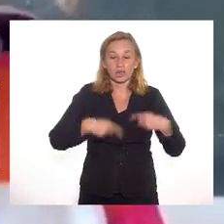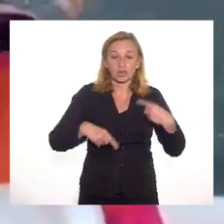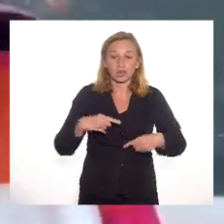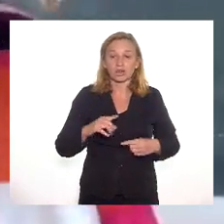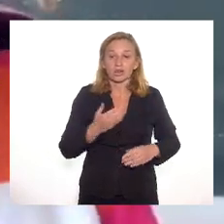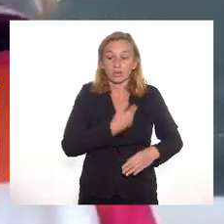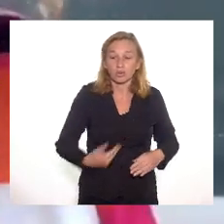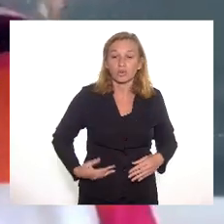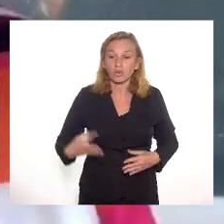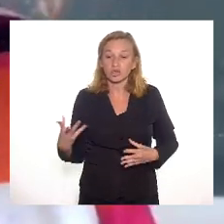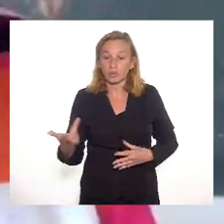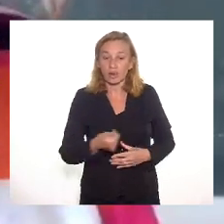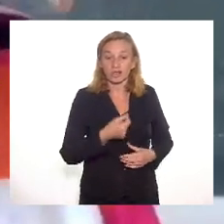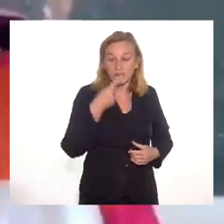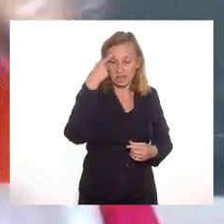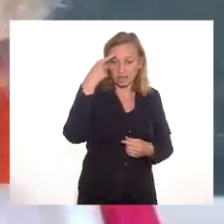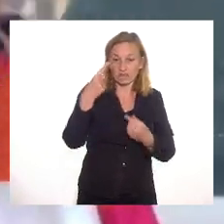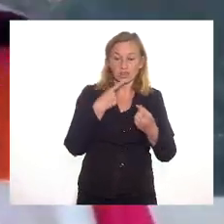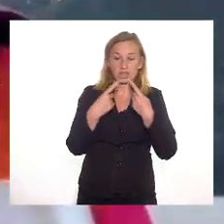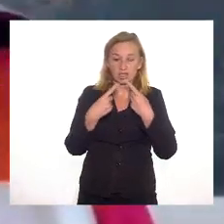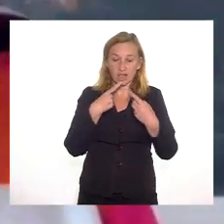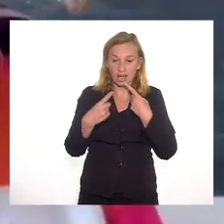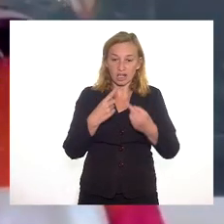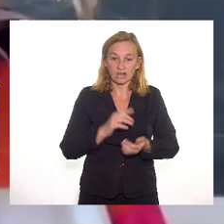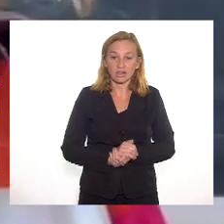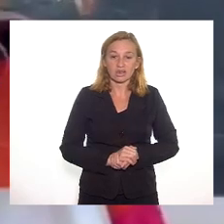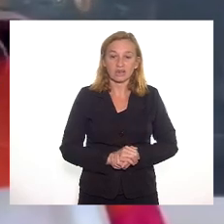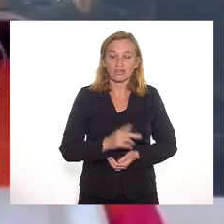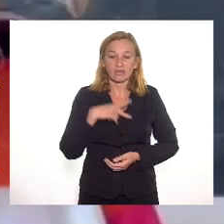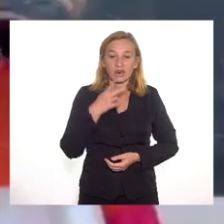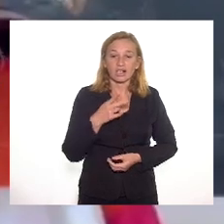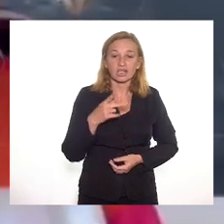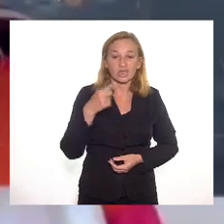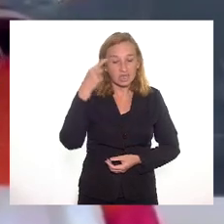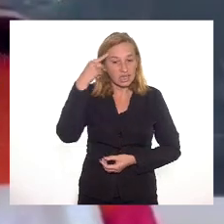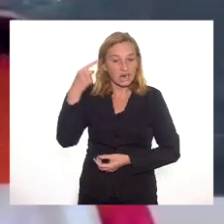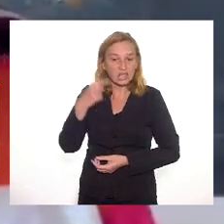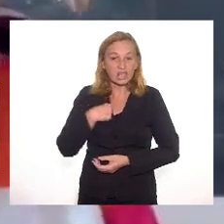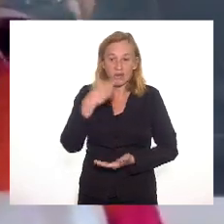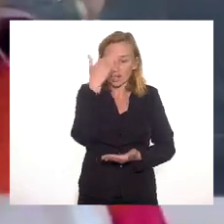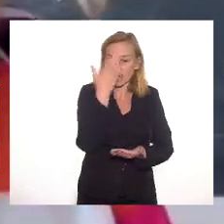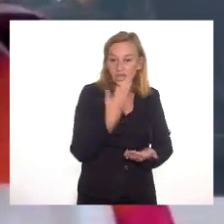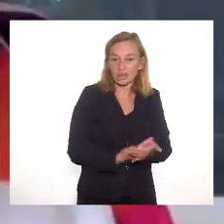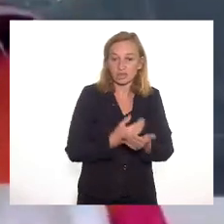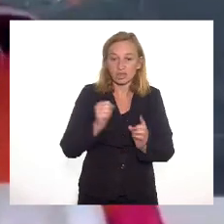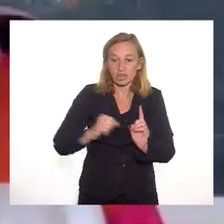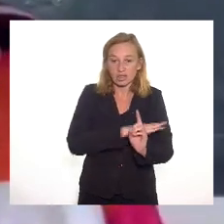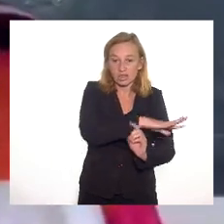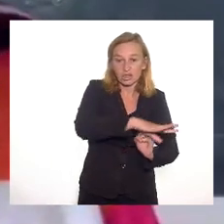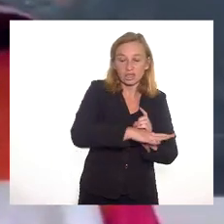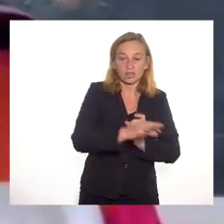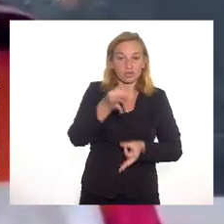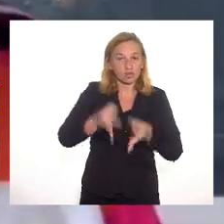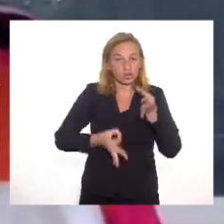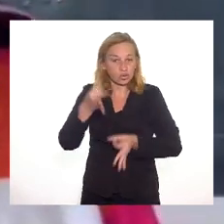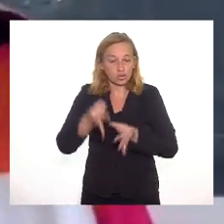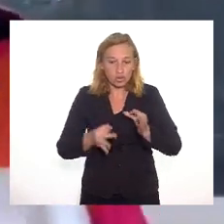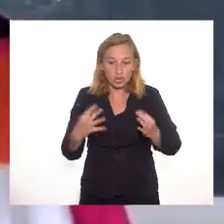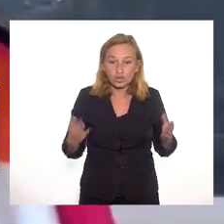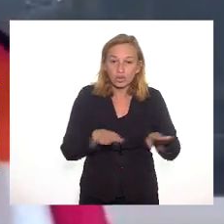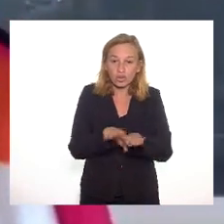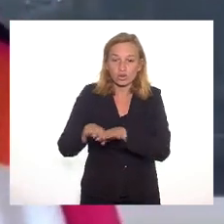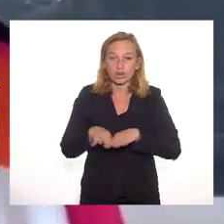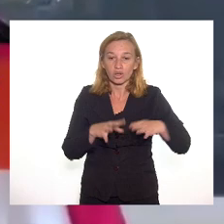e para debater ideias. Aqui trago ideias que eu acredito que é de uma sociedade mais justa, mais igualitária,